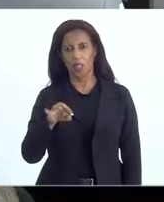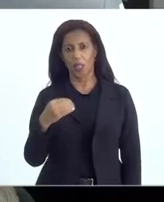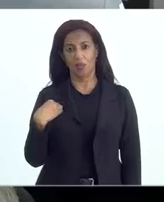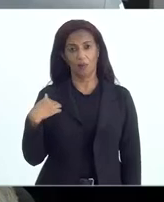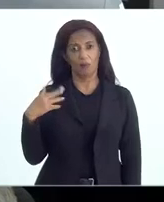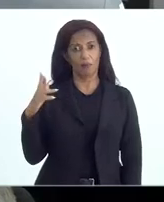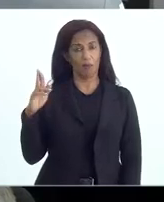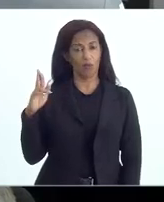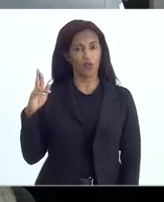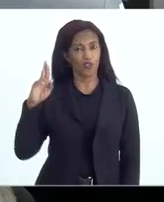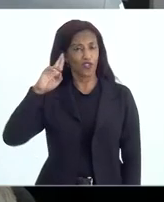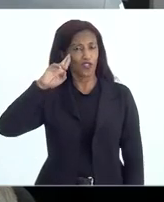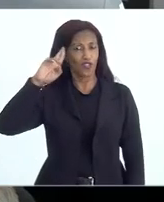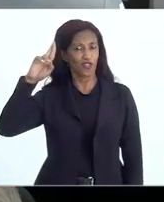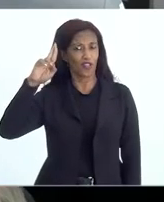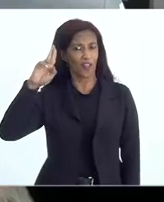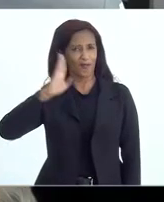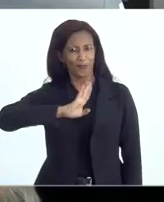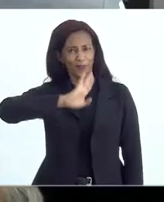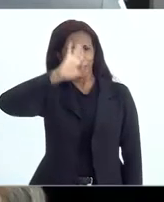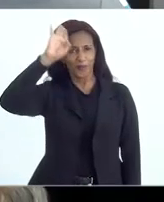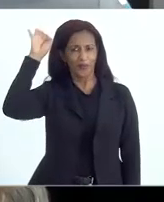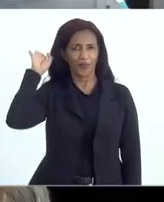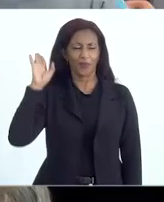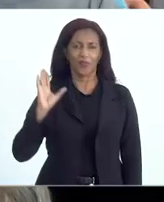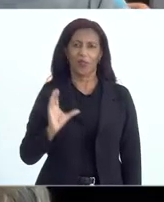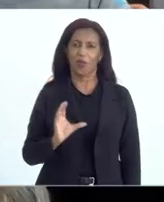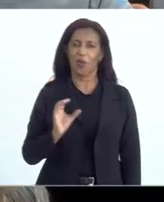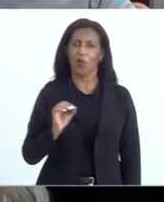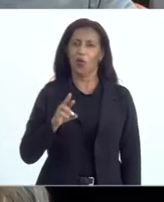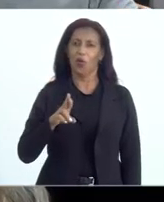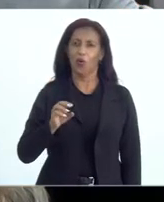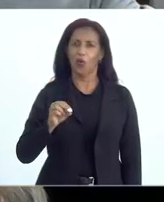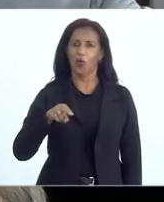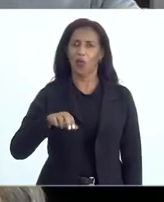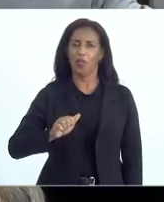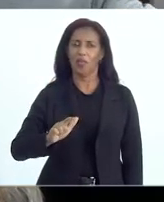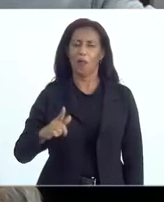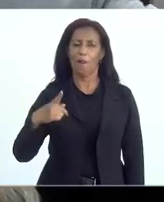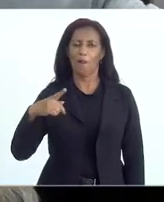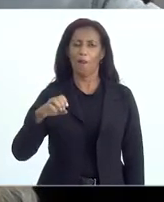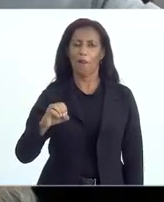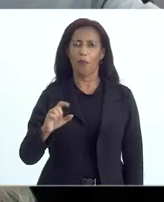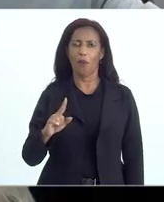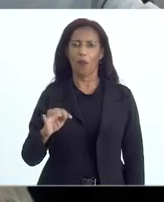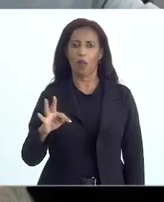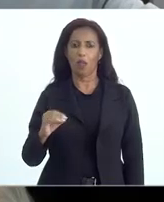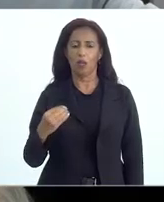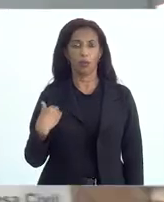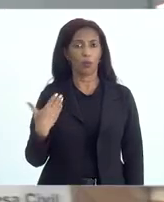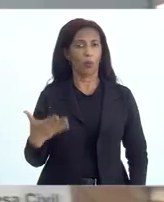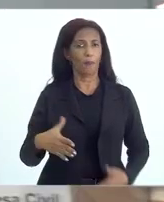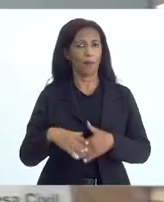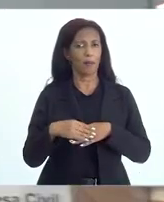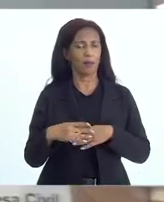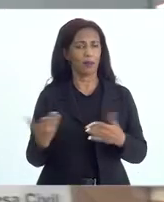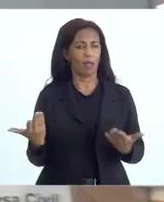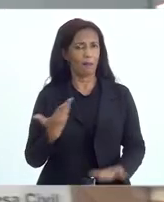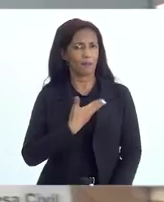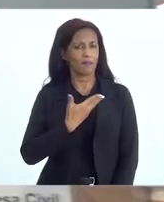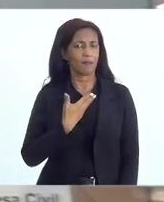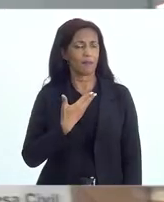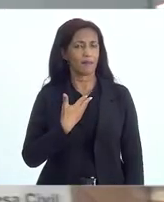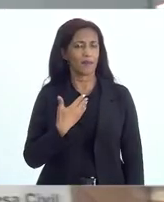o meu chefe de gabinete do Corpo de Bombeiros Coronel Polito e complementar o meu grande amigo